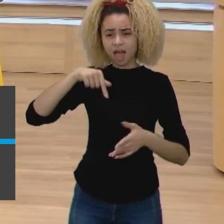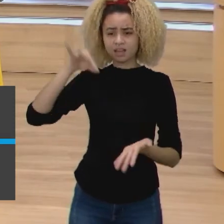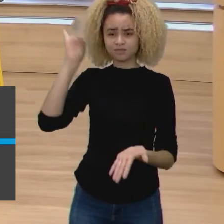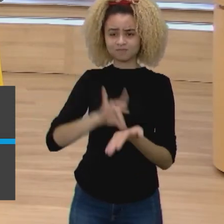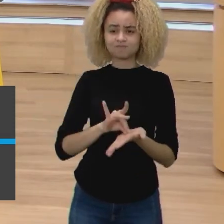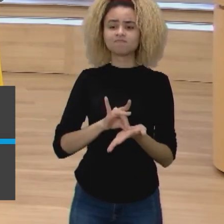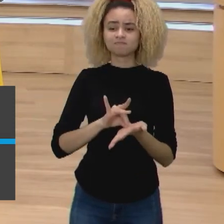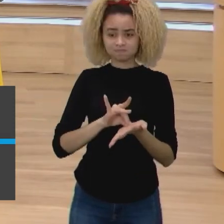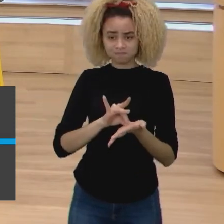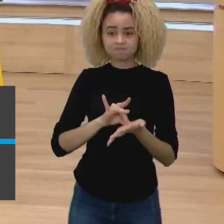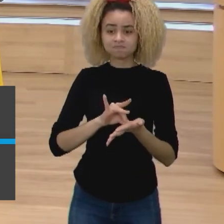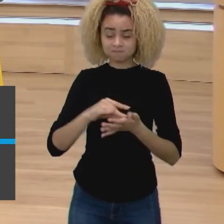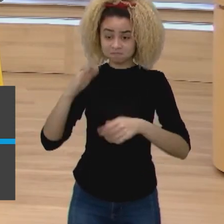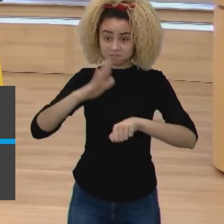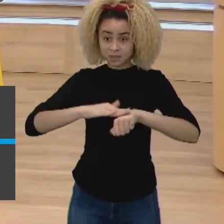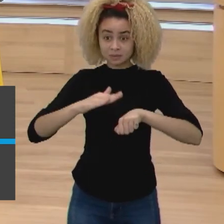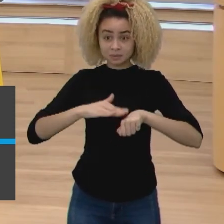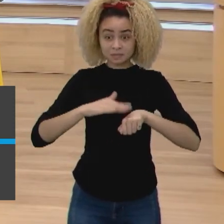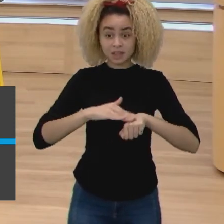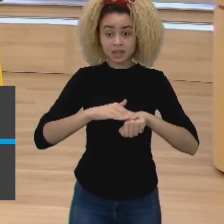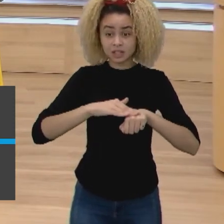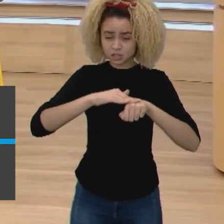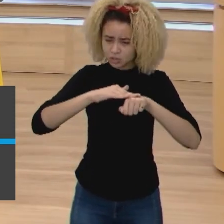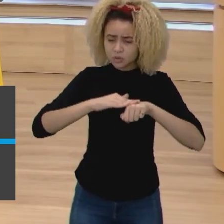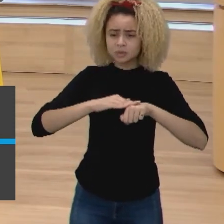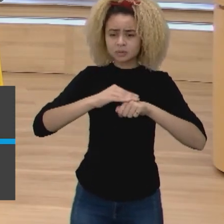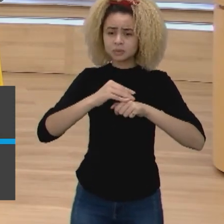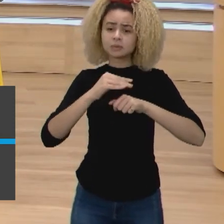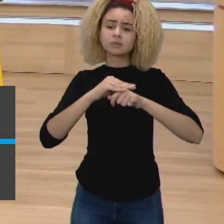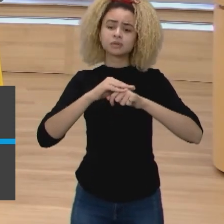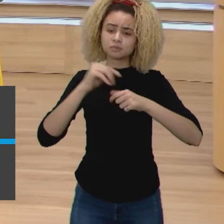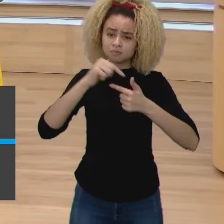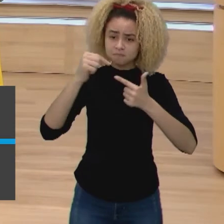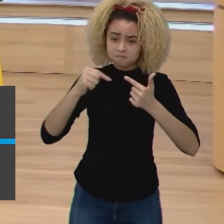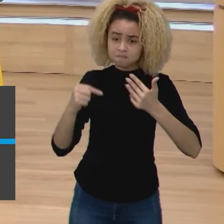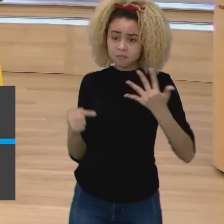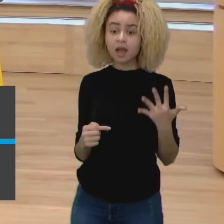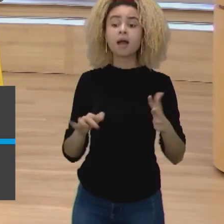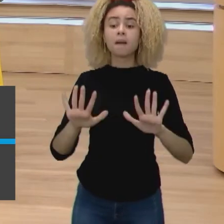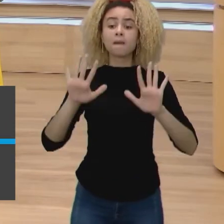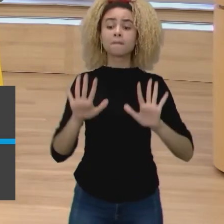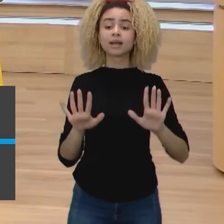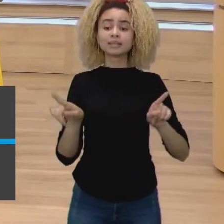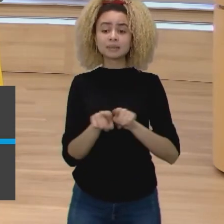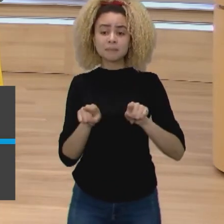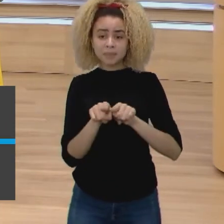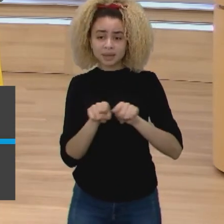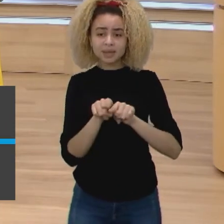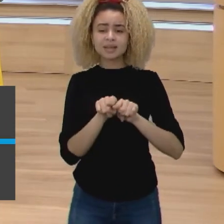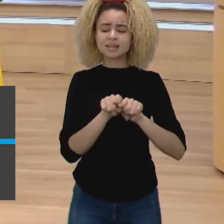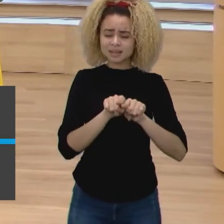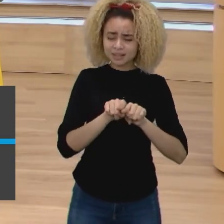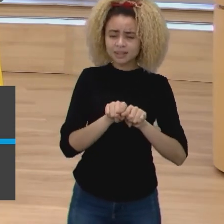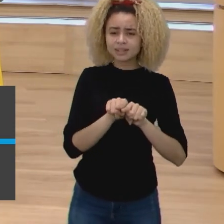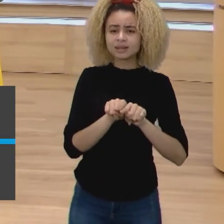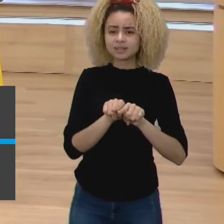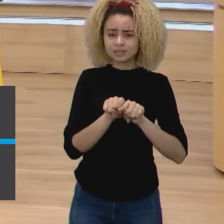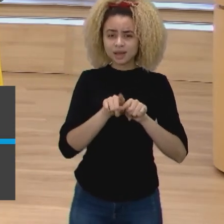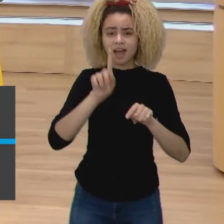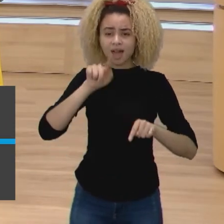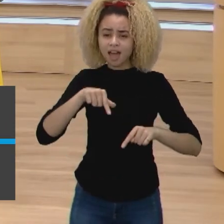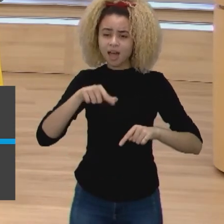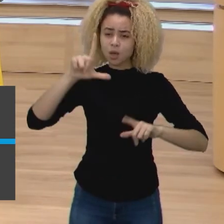realmente de uma produção com uma diversidade, mas também com um processo que cada vez mais ele